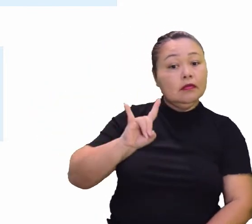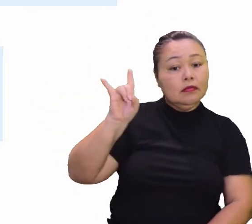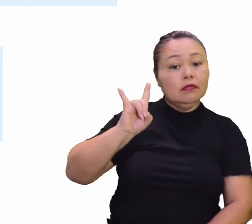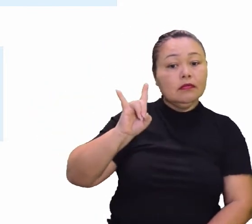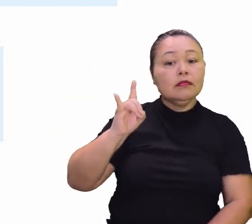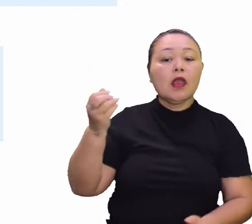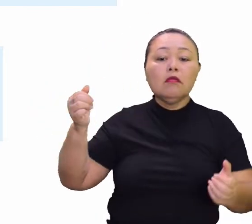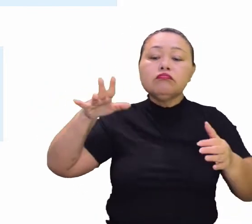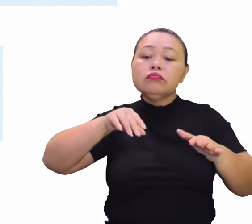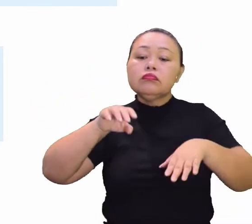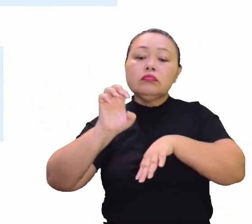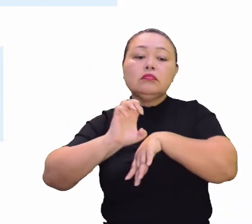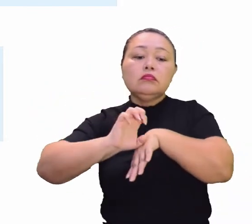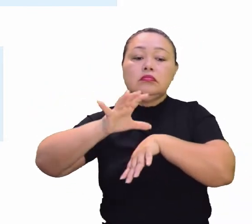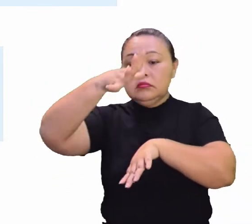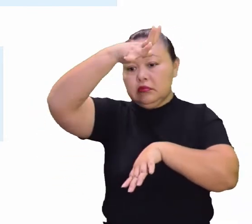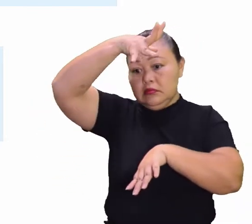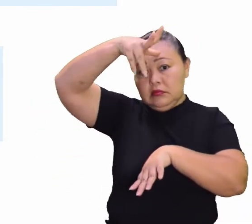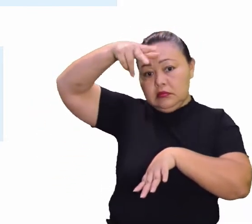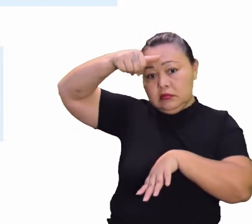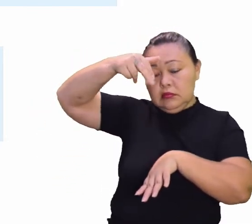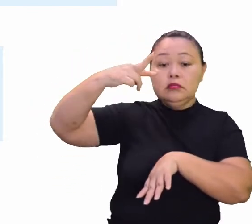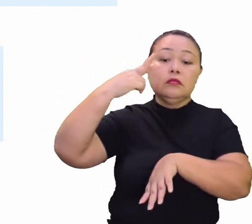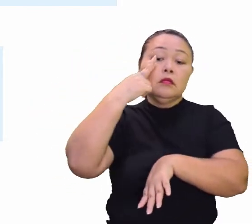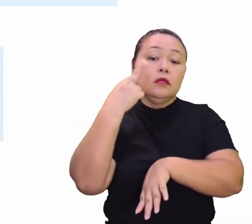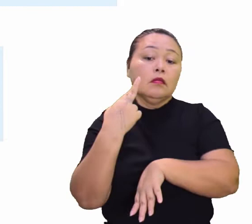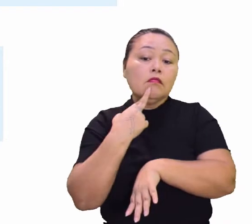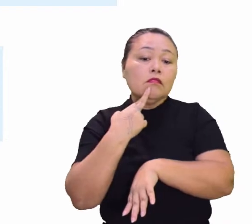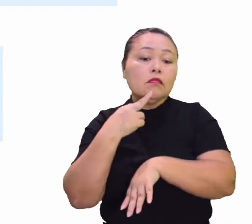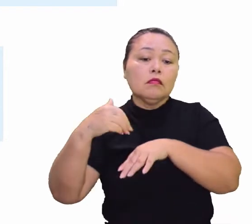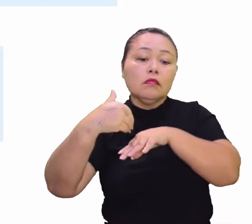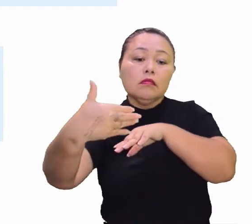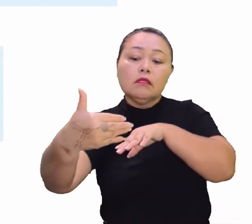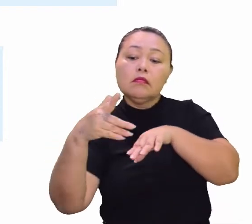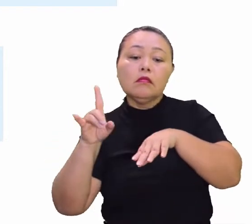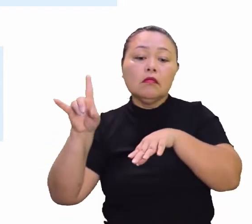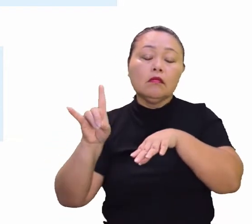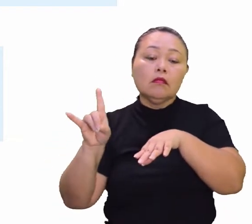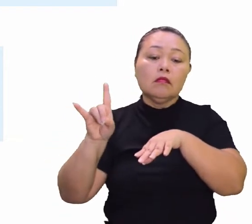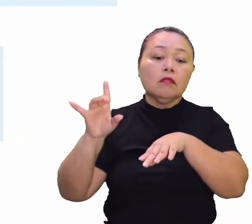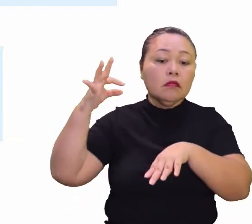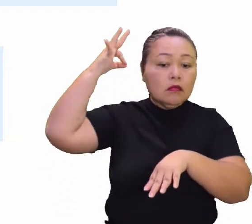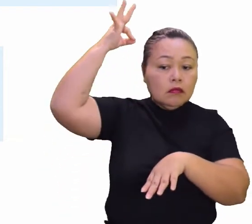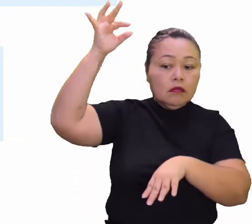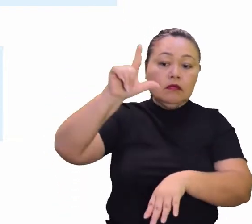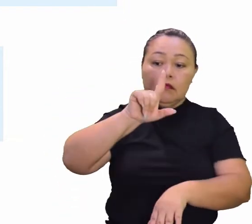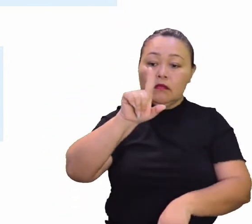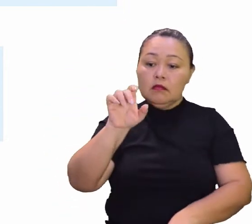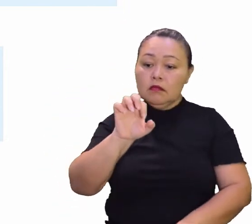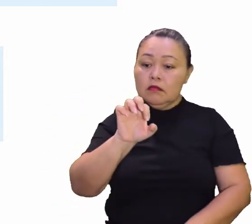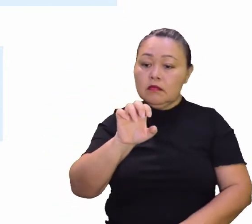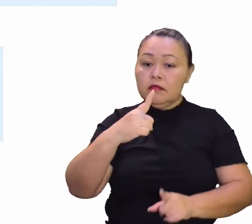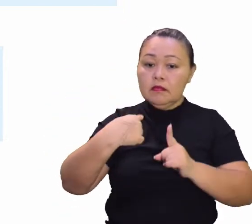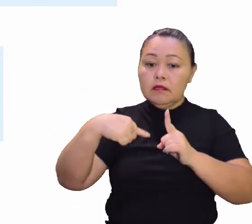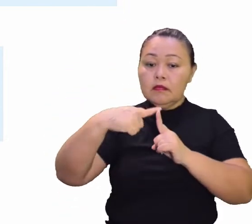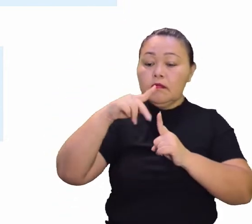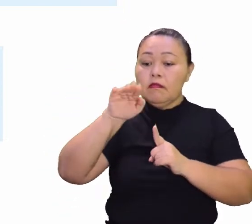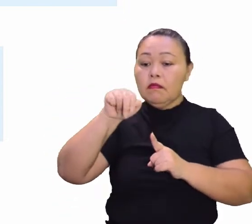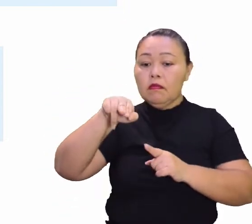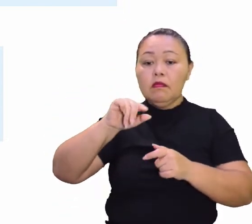Bolívia. Banha os estados do Mato Grosso e de Rondônia e os departamentos bolivianos de Santa Cruz e